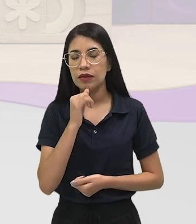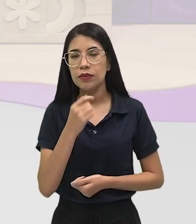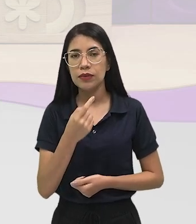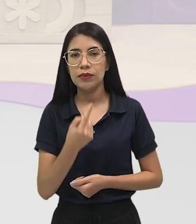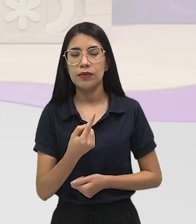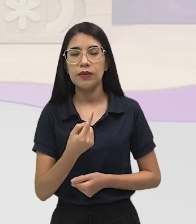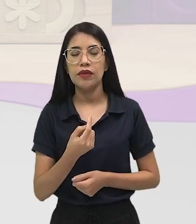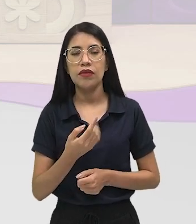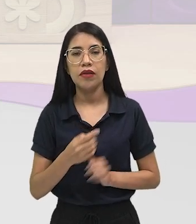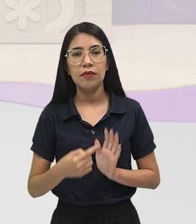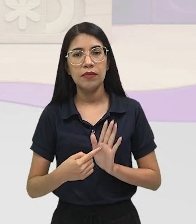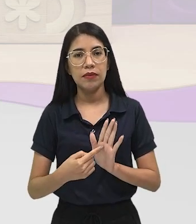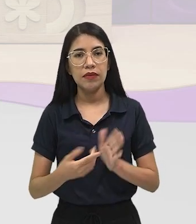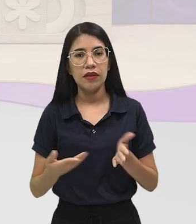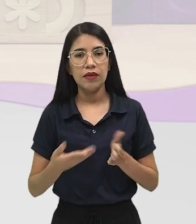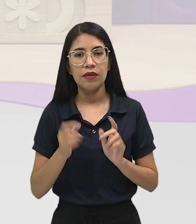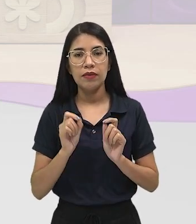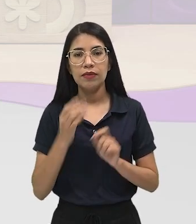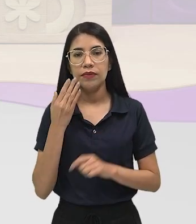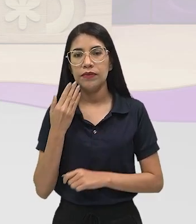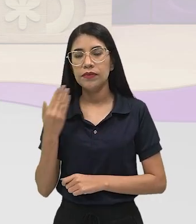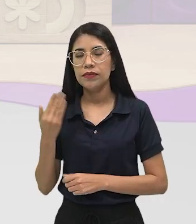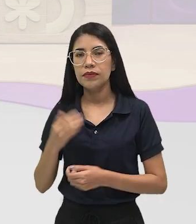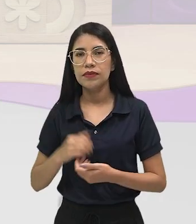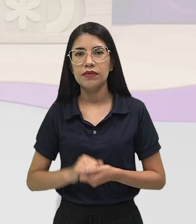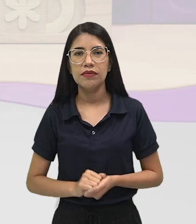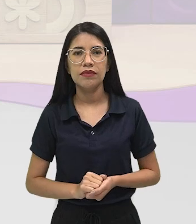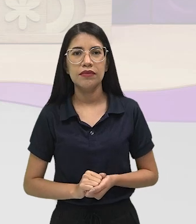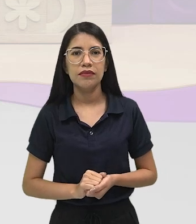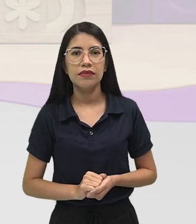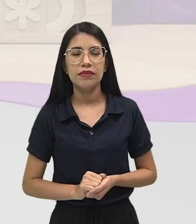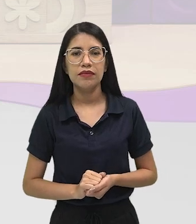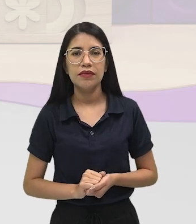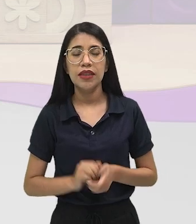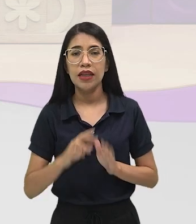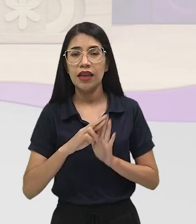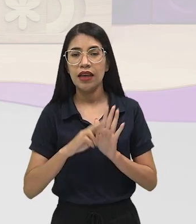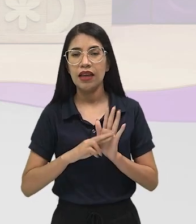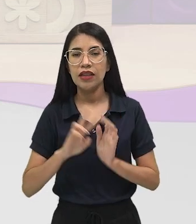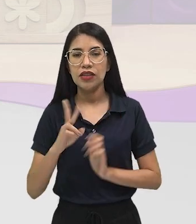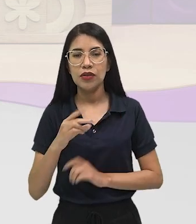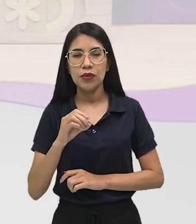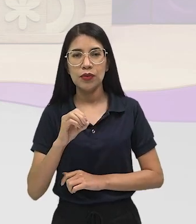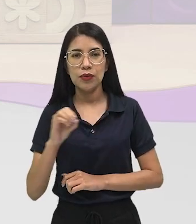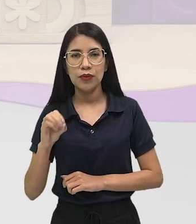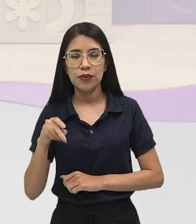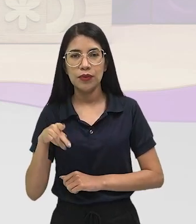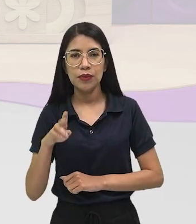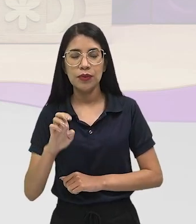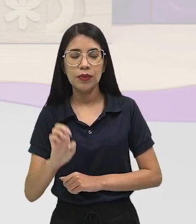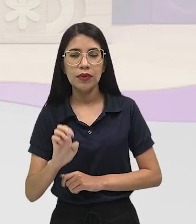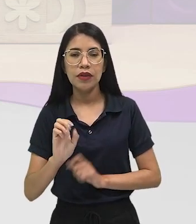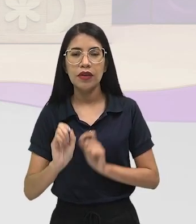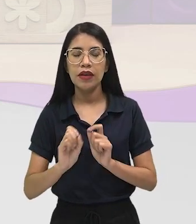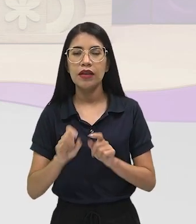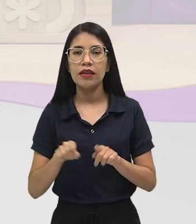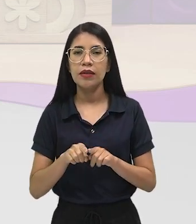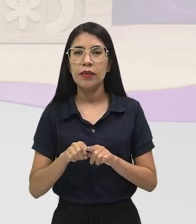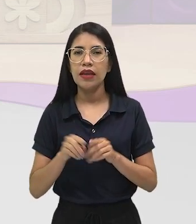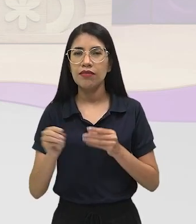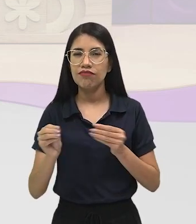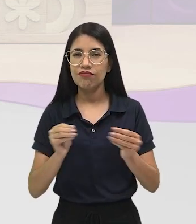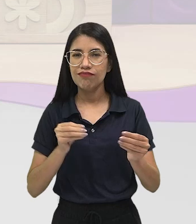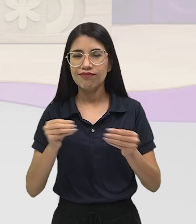vou colocar para nós é a lei de Hooke, tá? Essa lei tem a ver com a